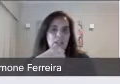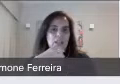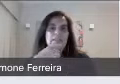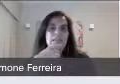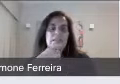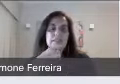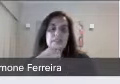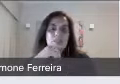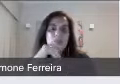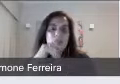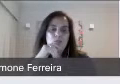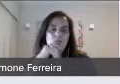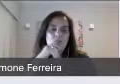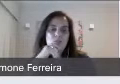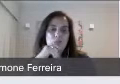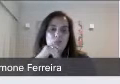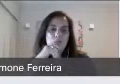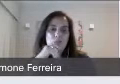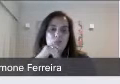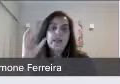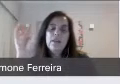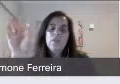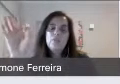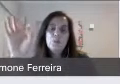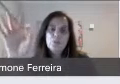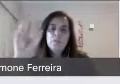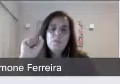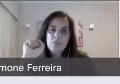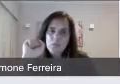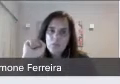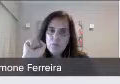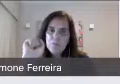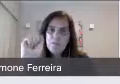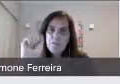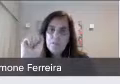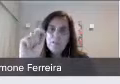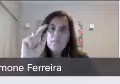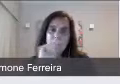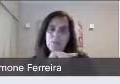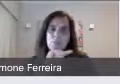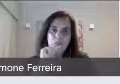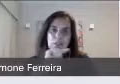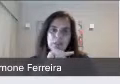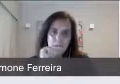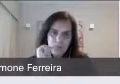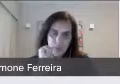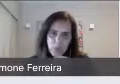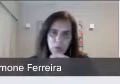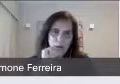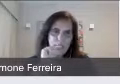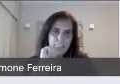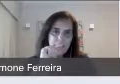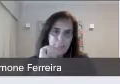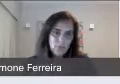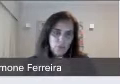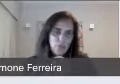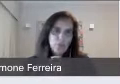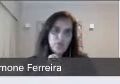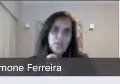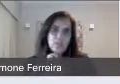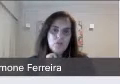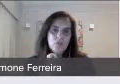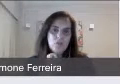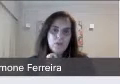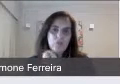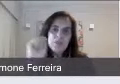.700 instituições de ensino superior, é realmente um processo difícil. Mas é importante você descobrir quais são as melhores